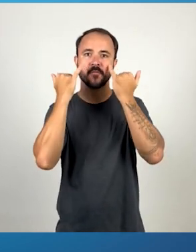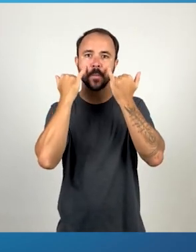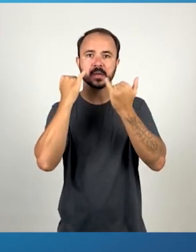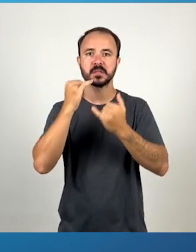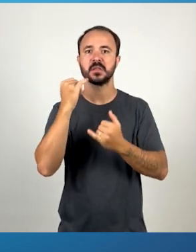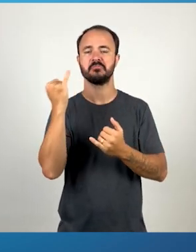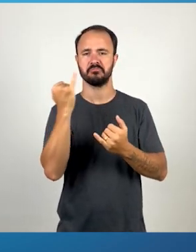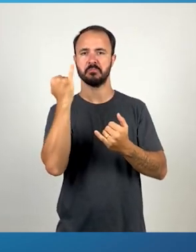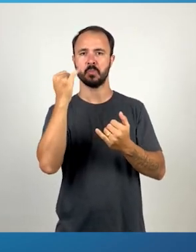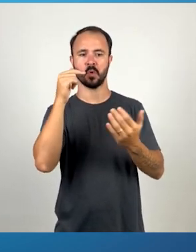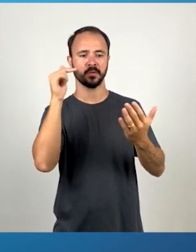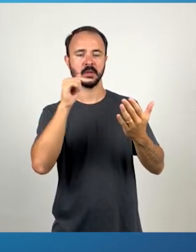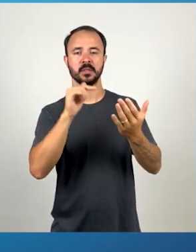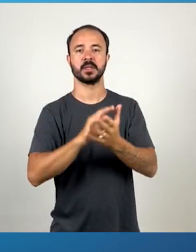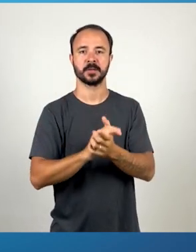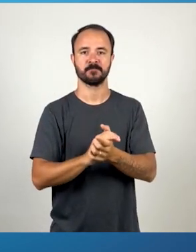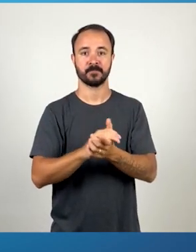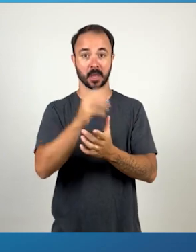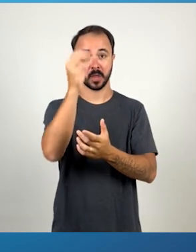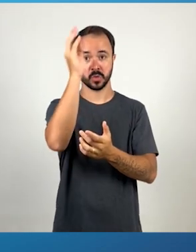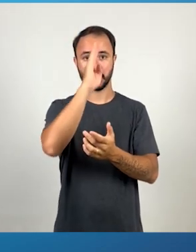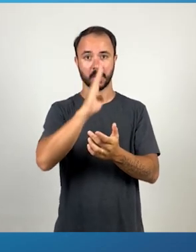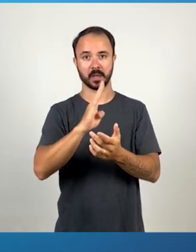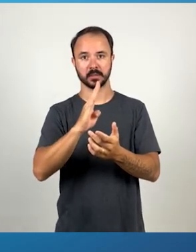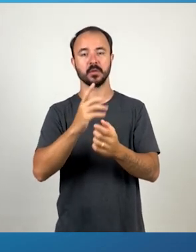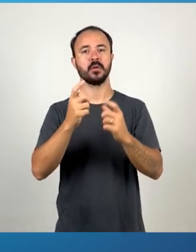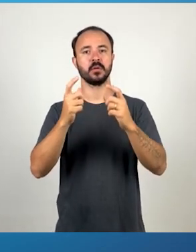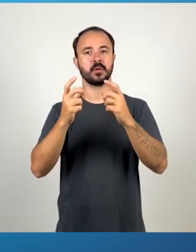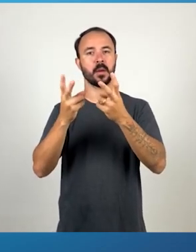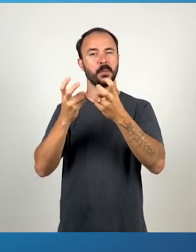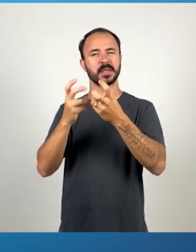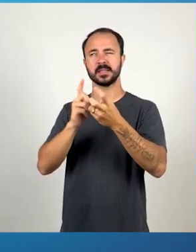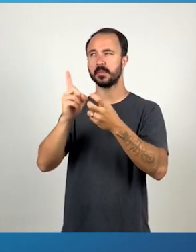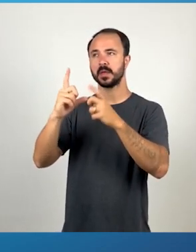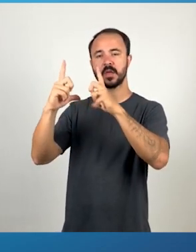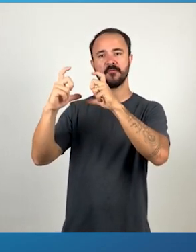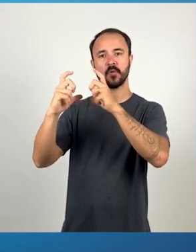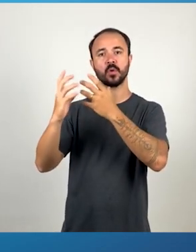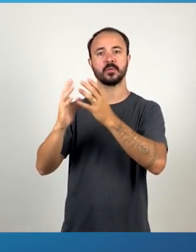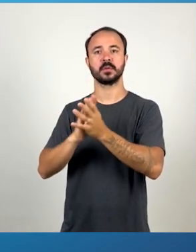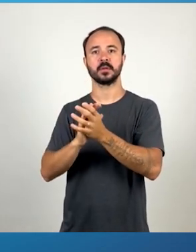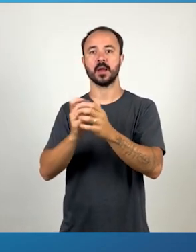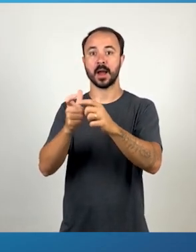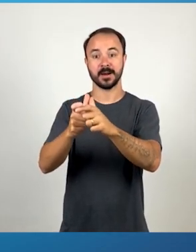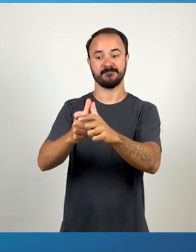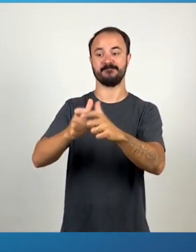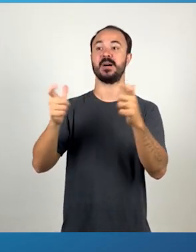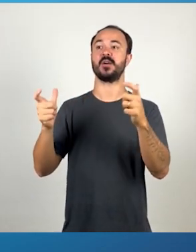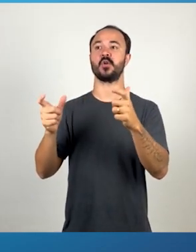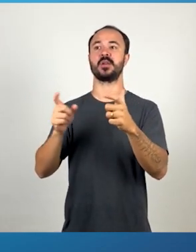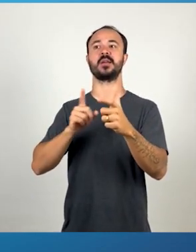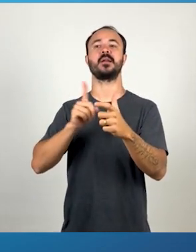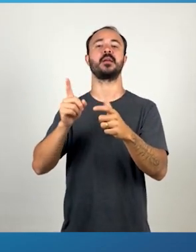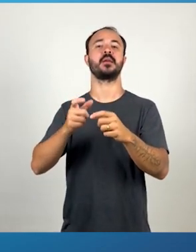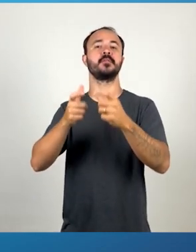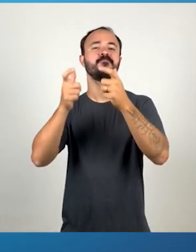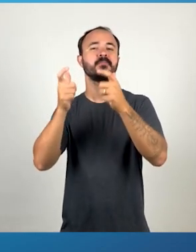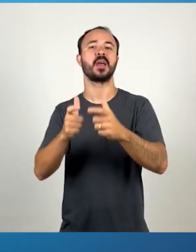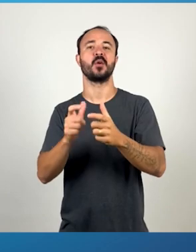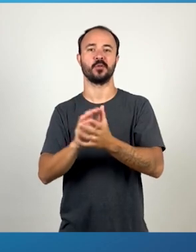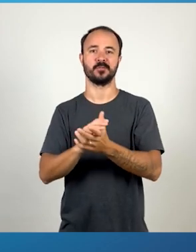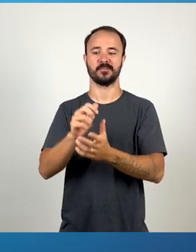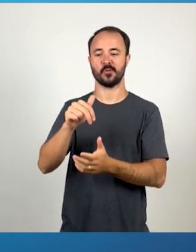aqui no nosso país. Se você observar na imagem, é possível perceber que a maioria desses parques eólicos estão instalados na